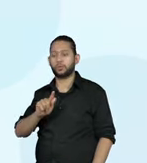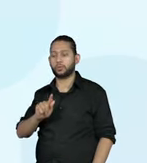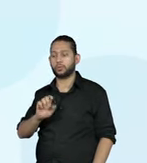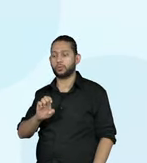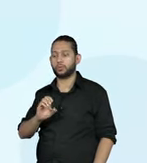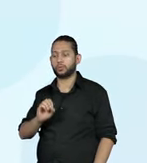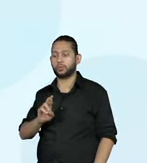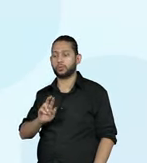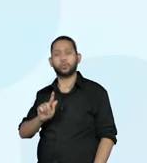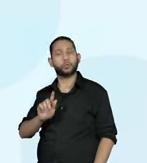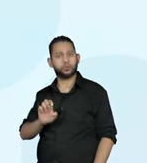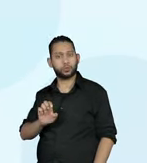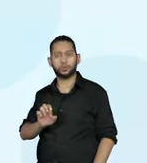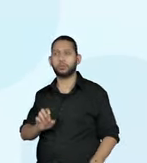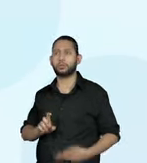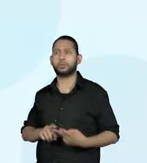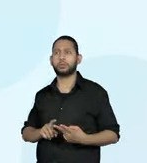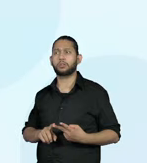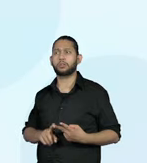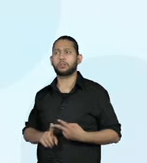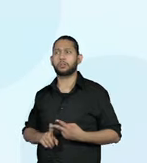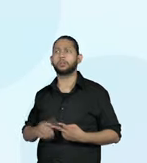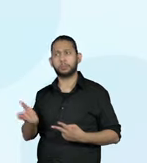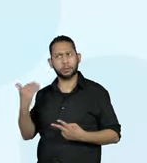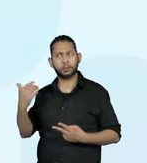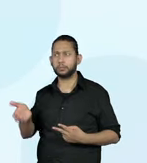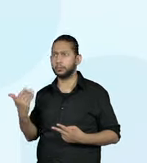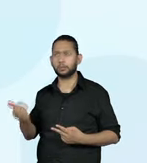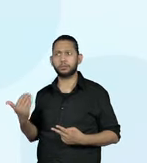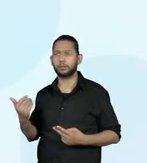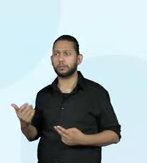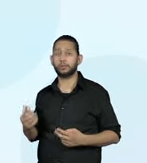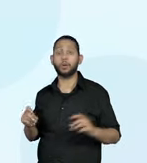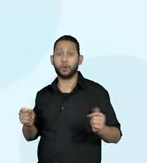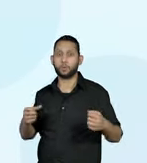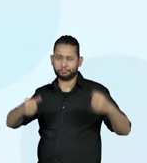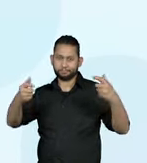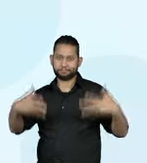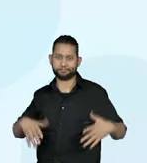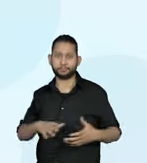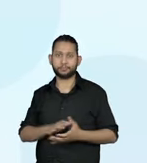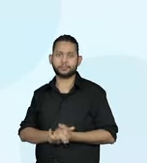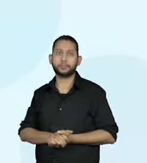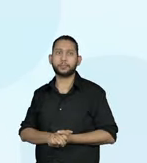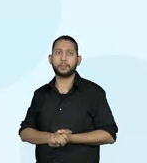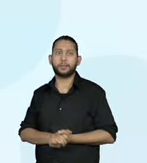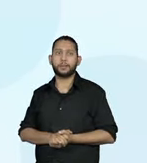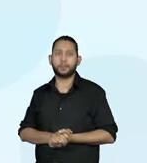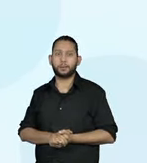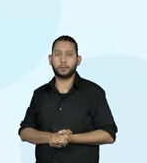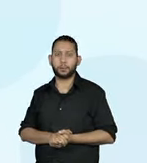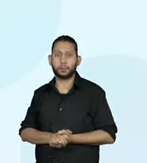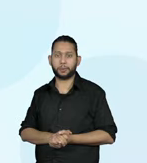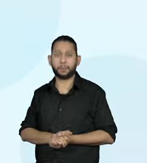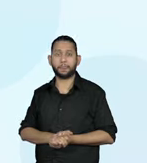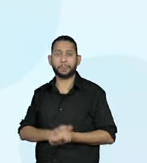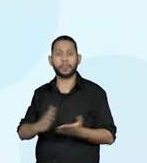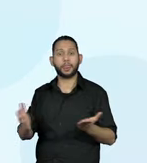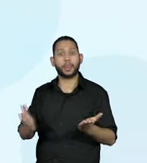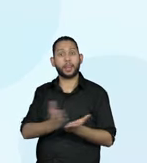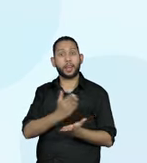Aparecida. Professora Ivone. Vamos lá, vamos lá, vamos lá, vamos comigo. Olha a pegadinha aqui. O livro, ele